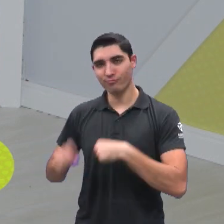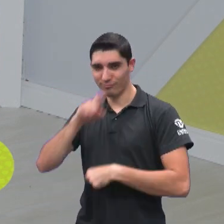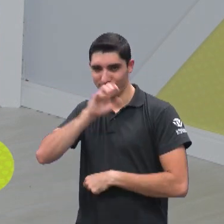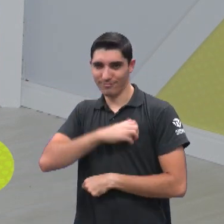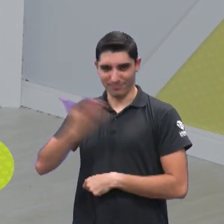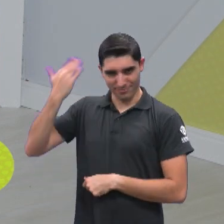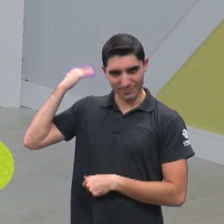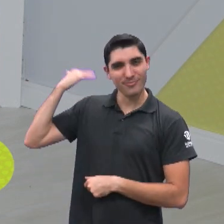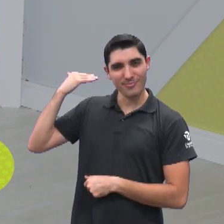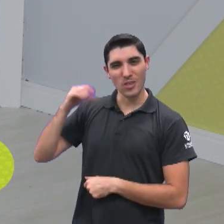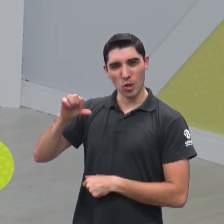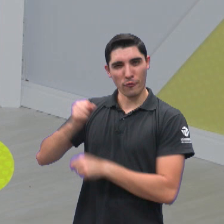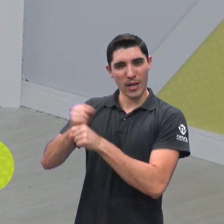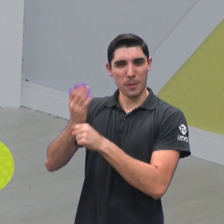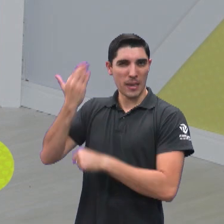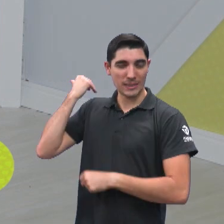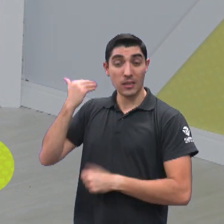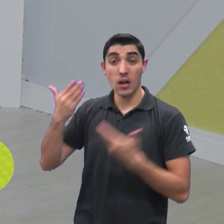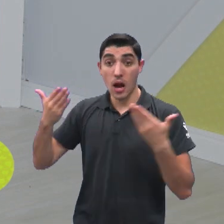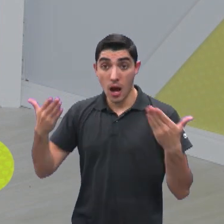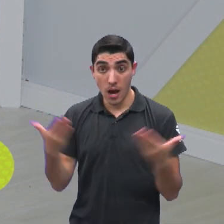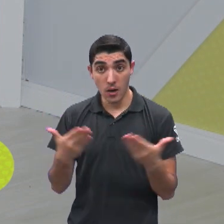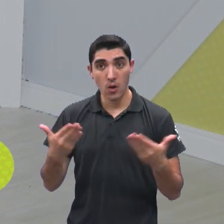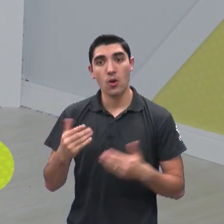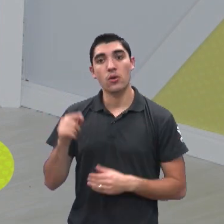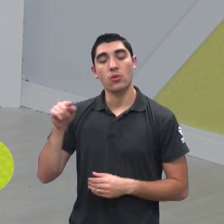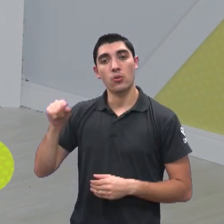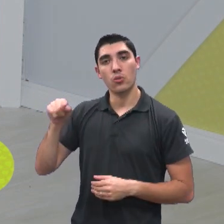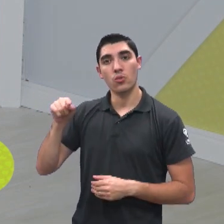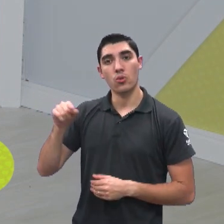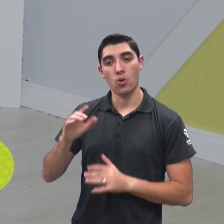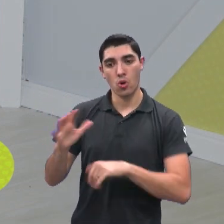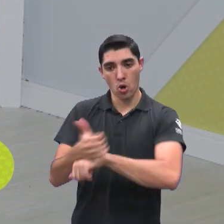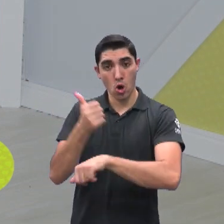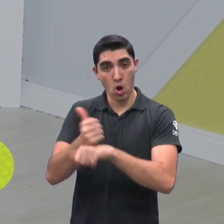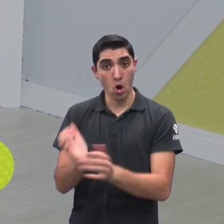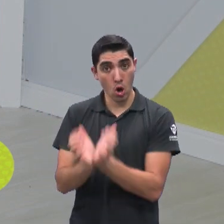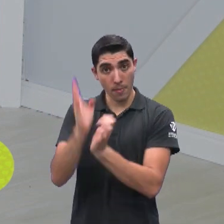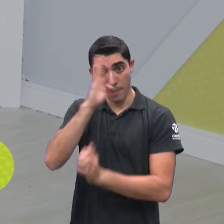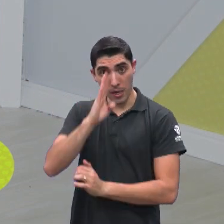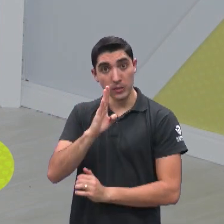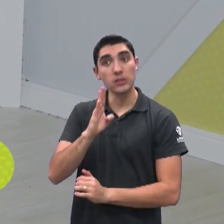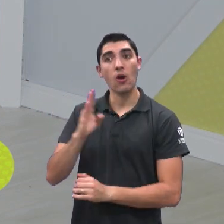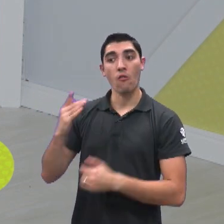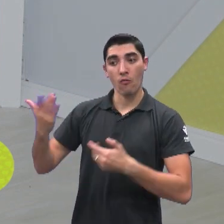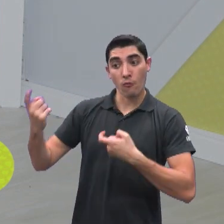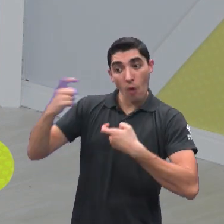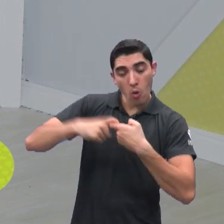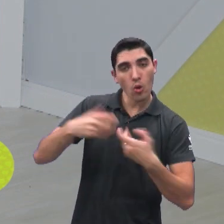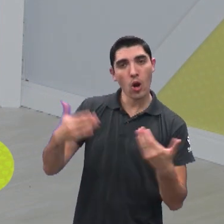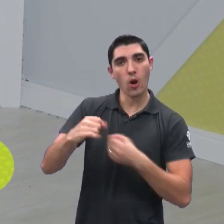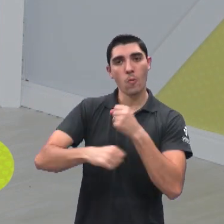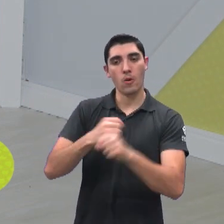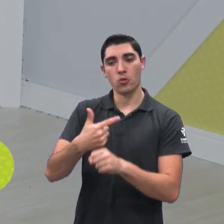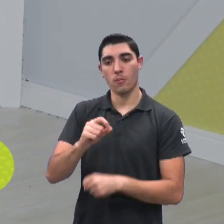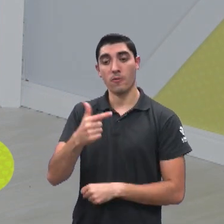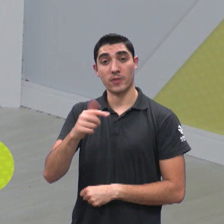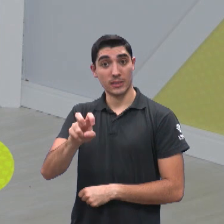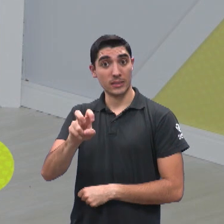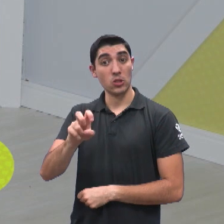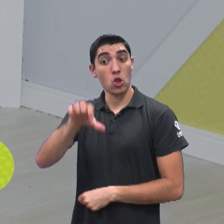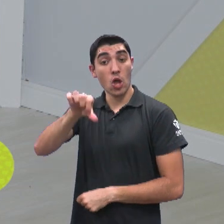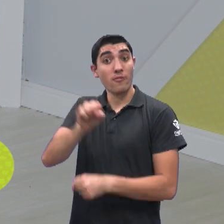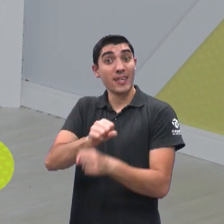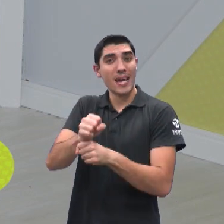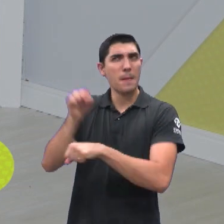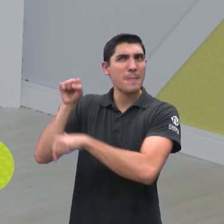com o vice. Portanto, o São José é o atual vice-campeão da Copa do Brasil, que volta a ser disputada neste ano de 2025, 9 anos depois da